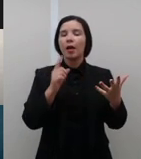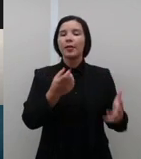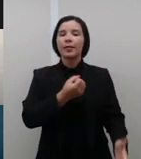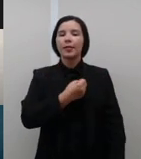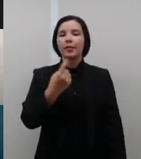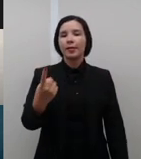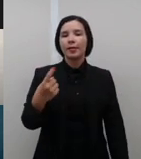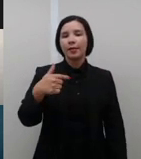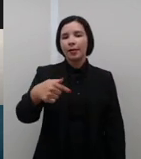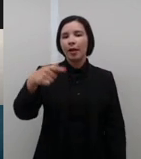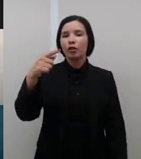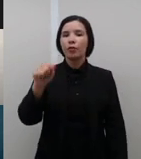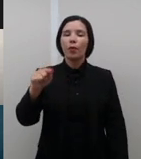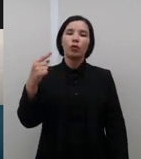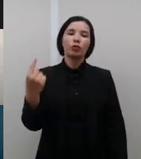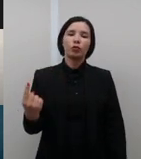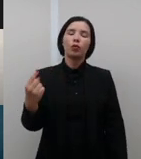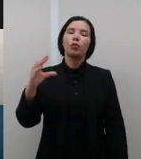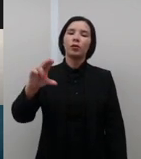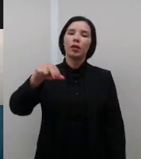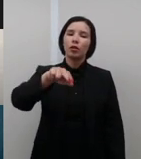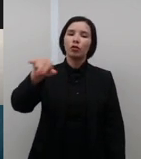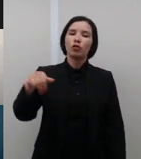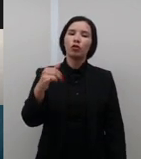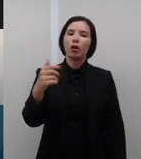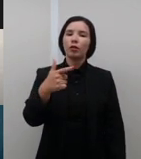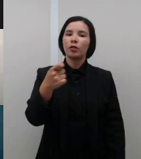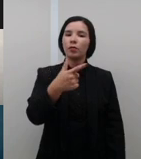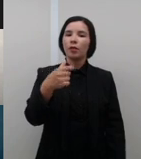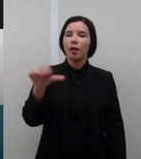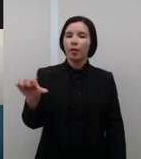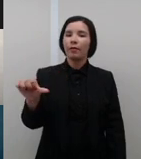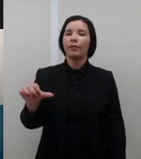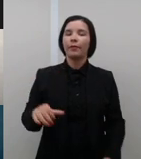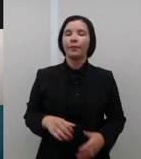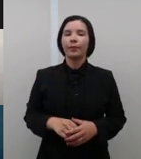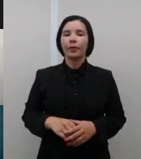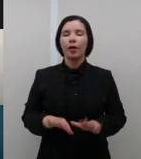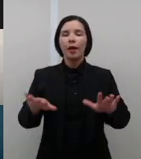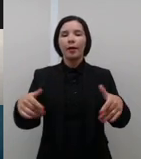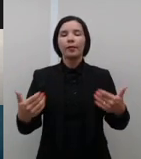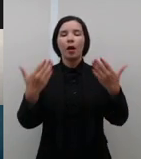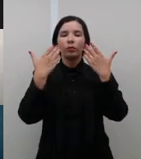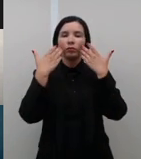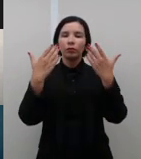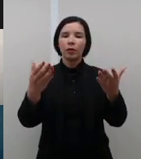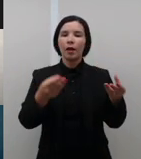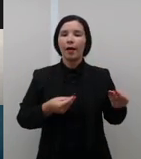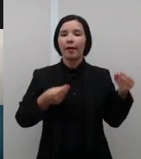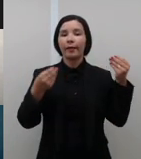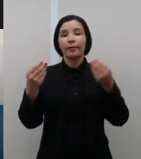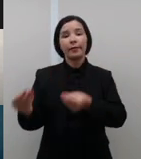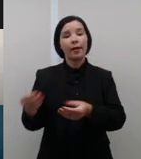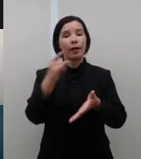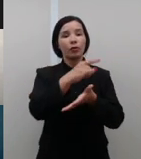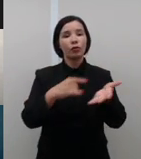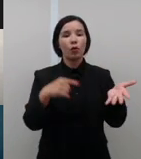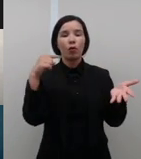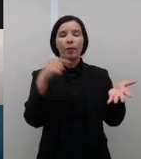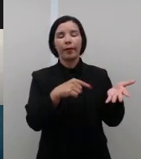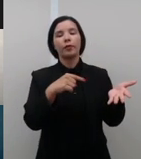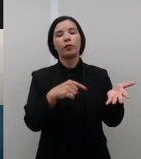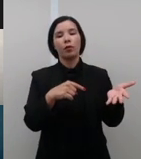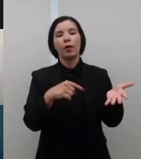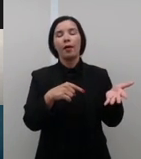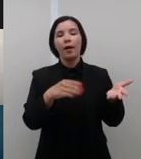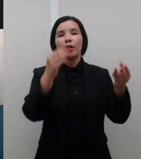da resolução CNJ 81/2019, aquela prevista para a entrega dos documentos, mediante envio ao IESES,